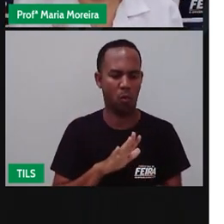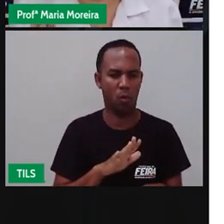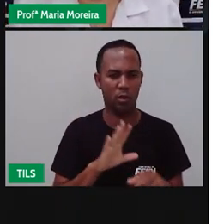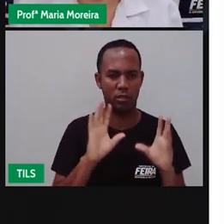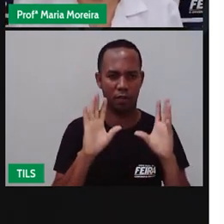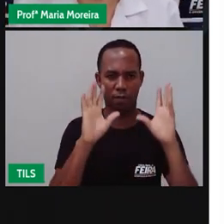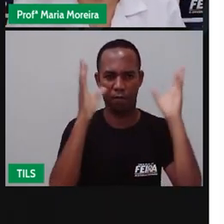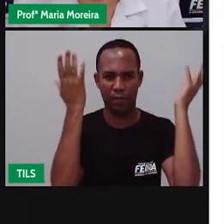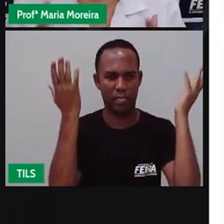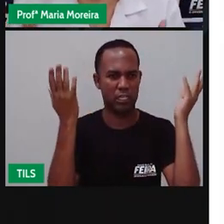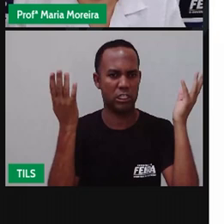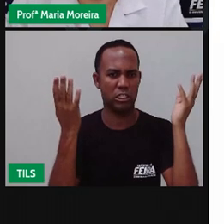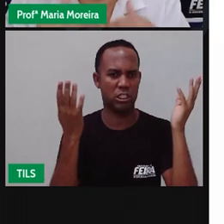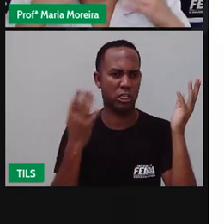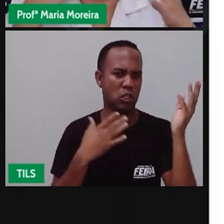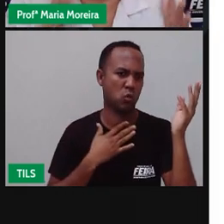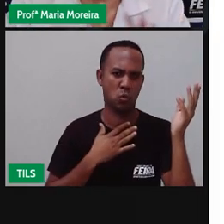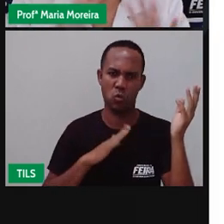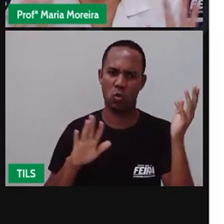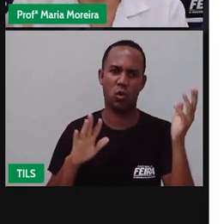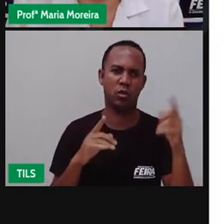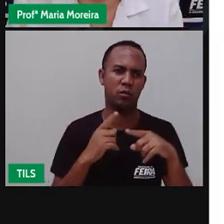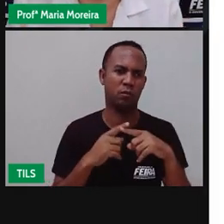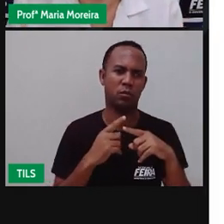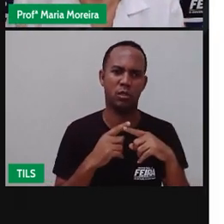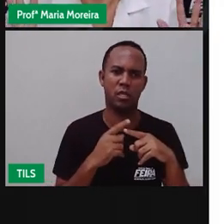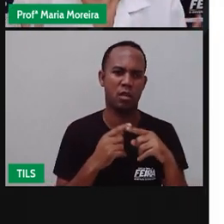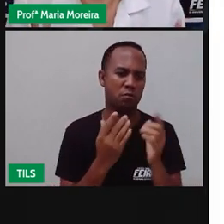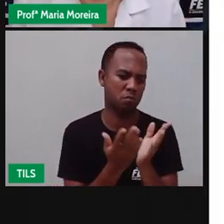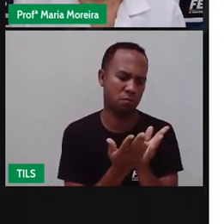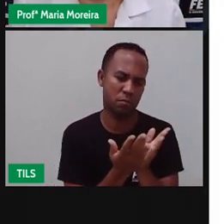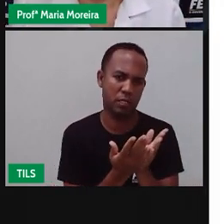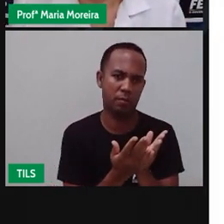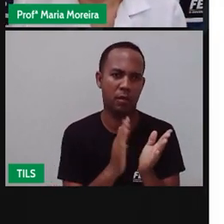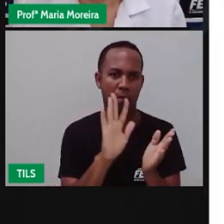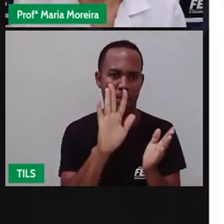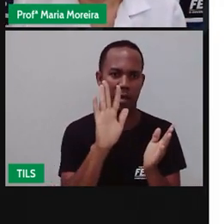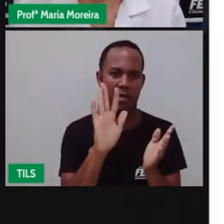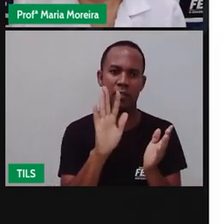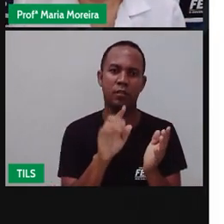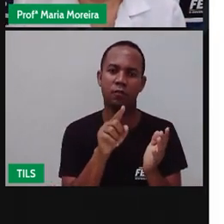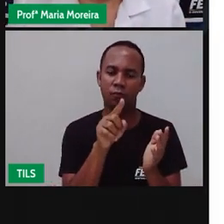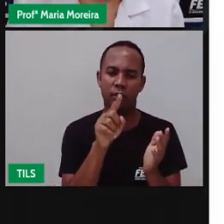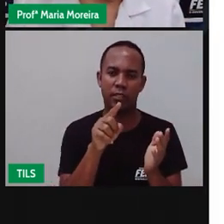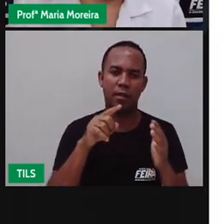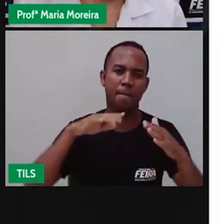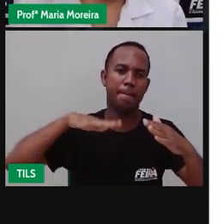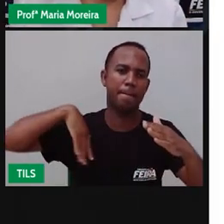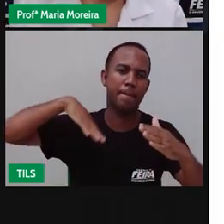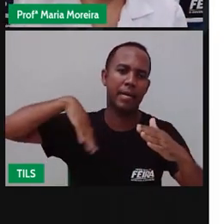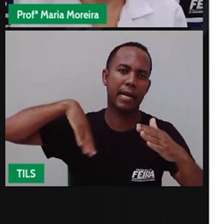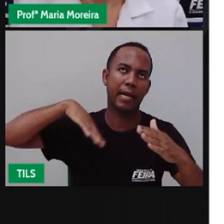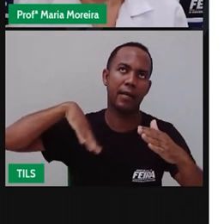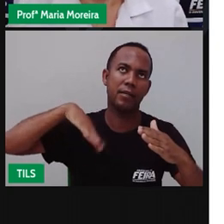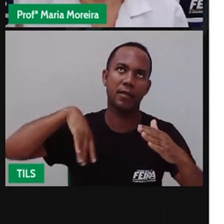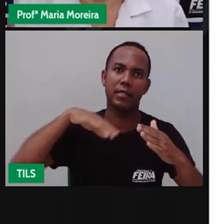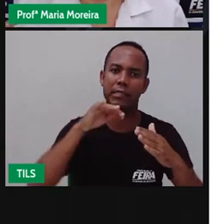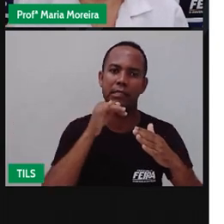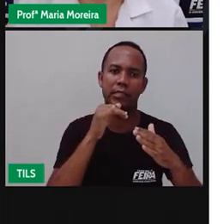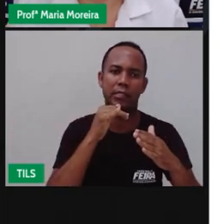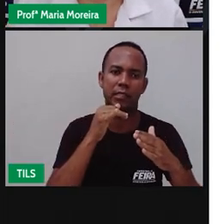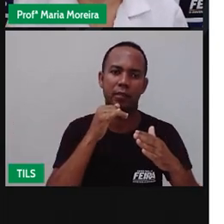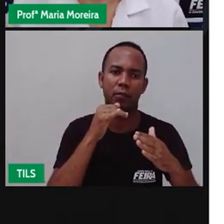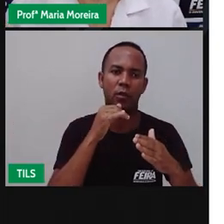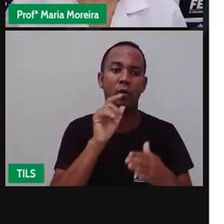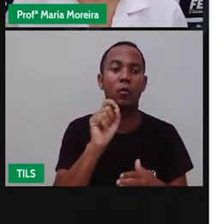a minha religião não permite, eu não comemoro coisas do tipo. Uma praia, certo? Uma praia, por exemplo. Você vai